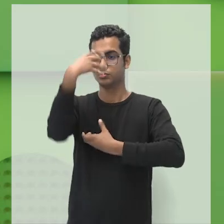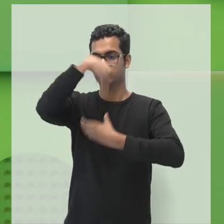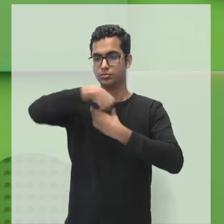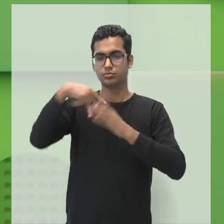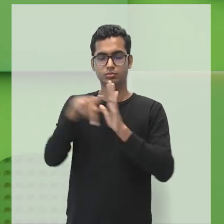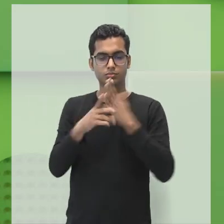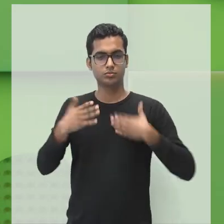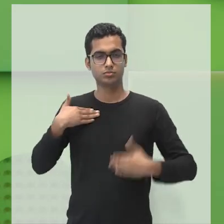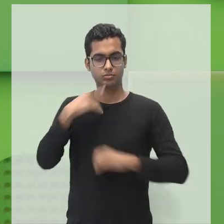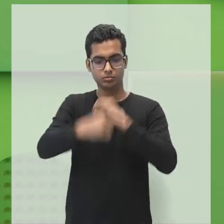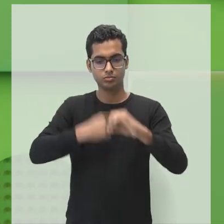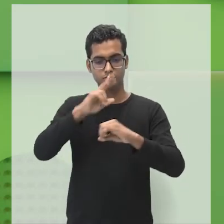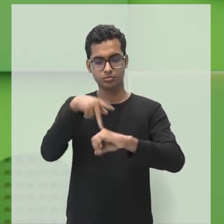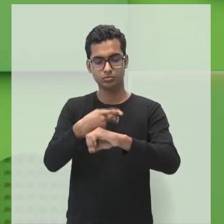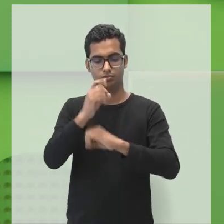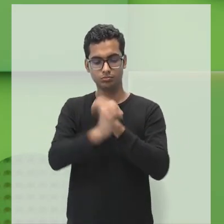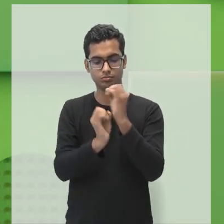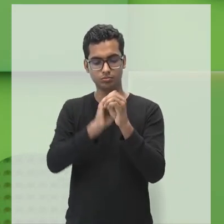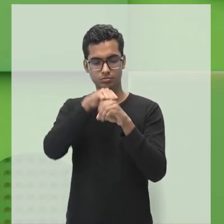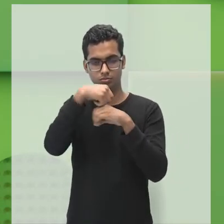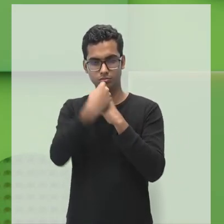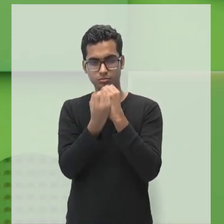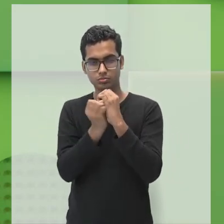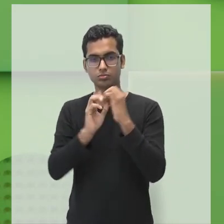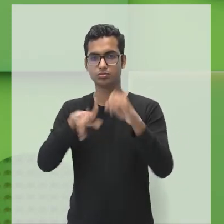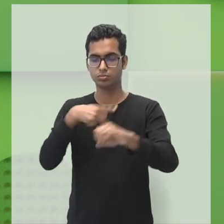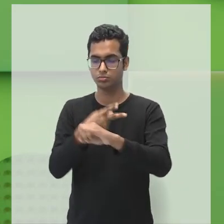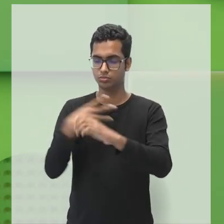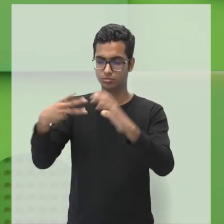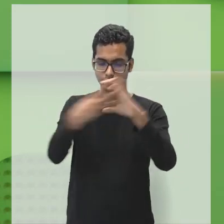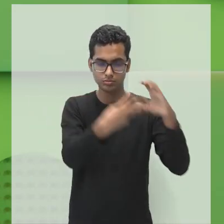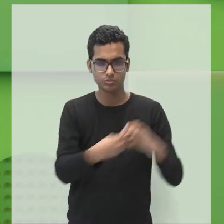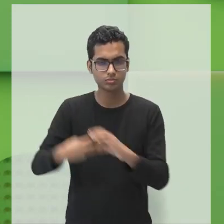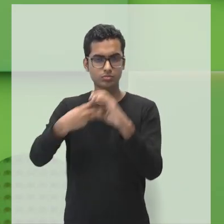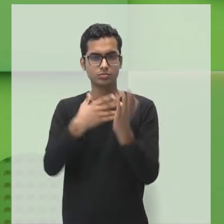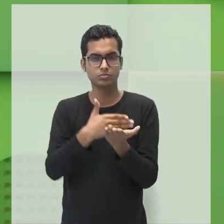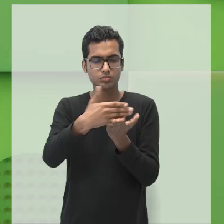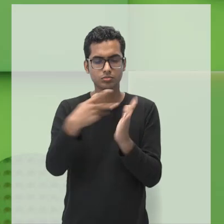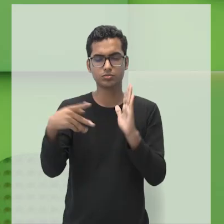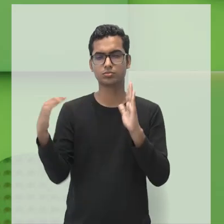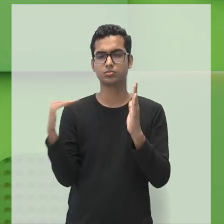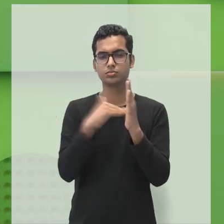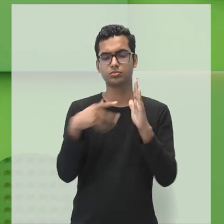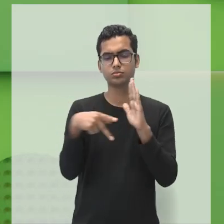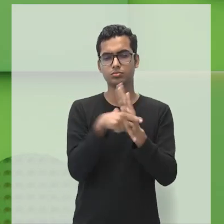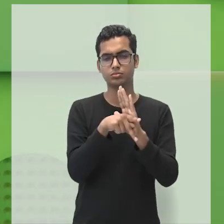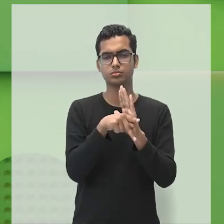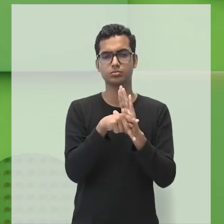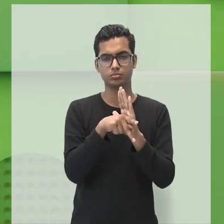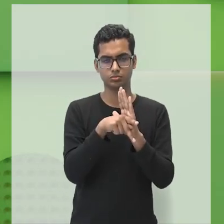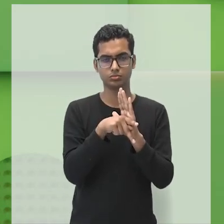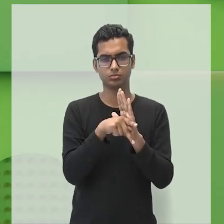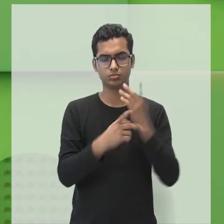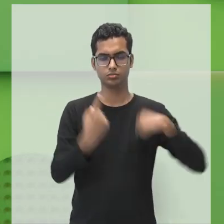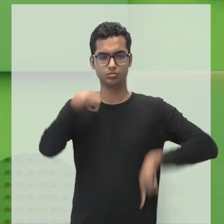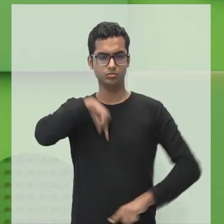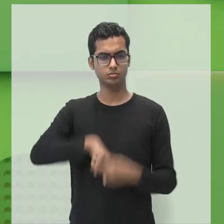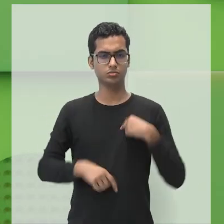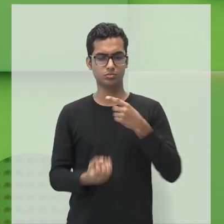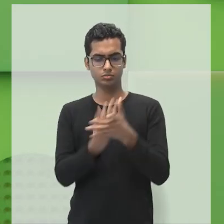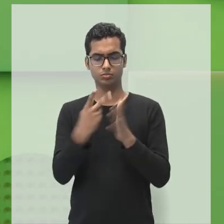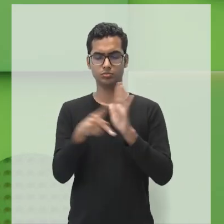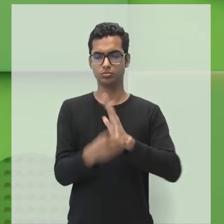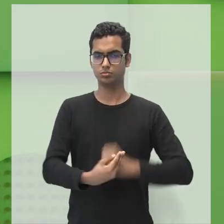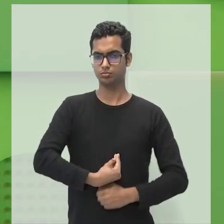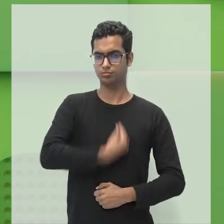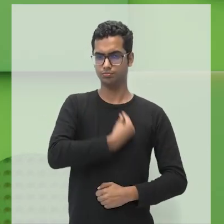partes inanimadas. E partindo da célula até o organismo, nós temos a parte de formação da